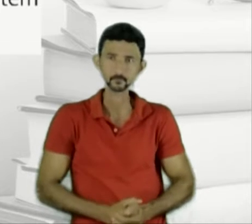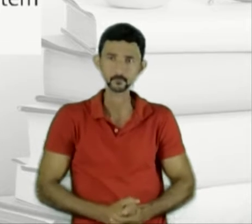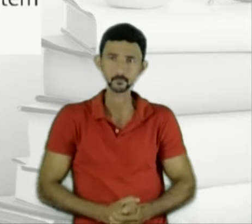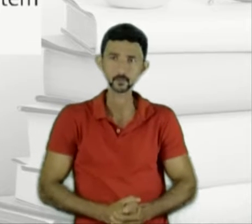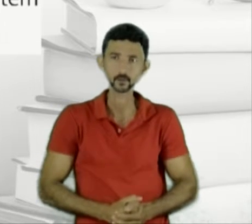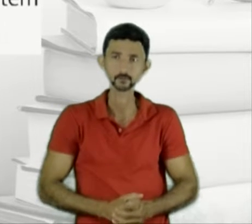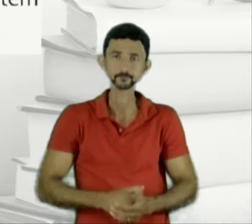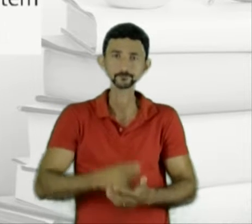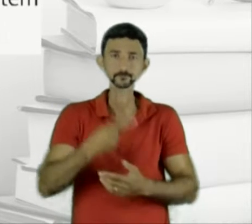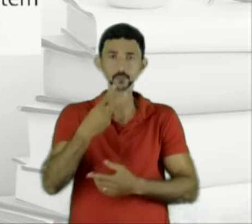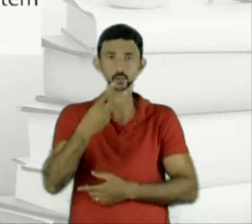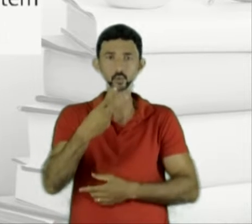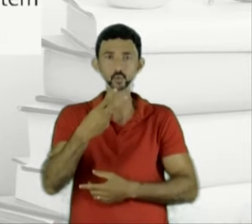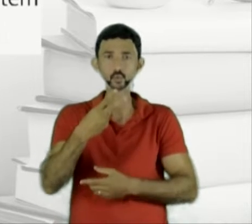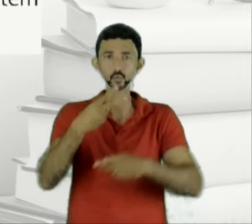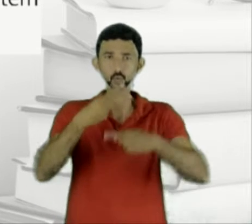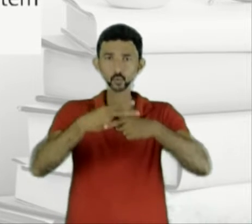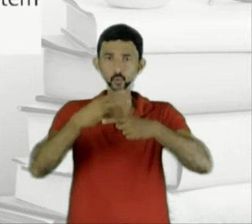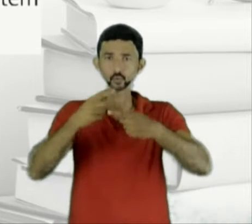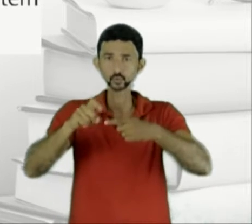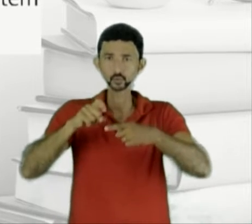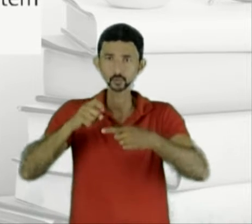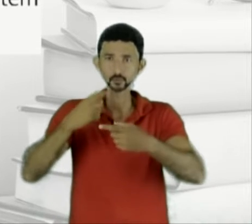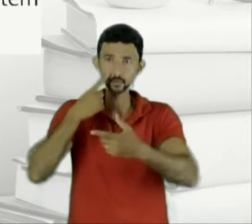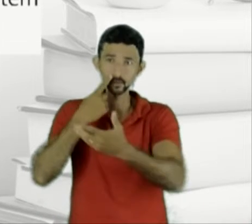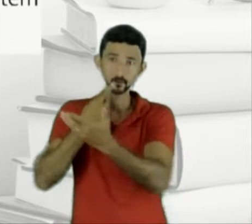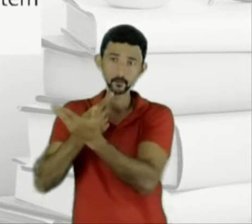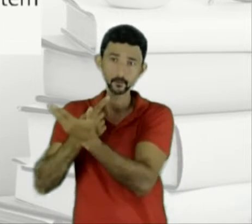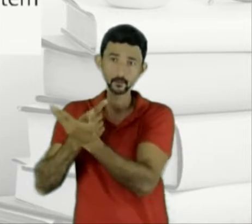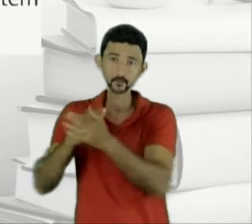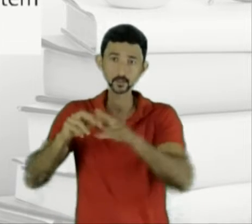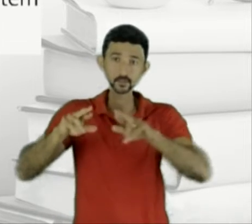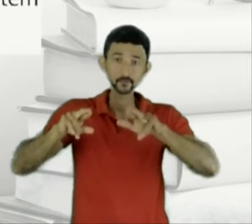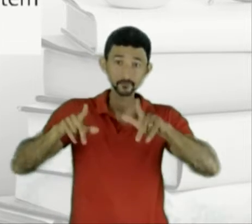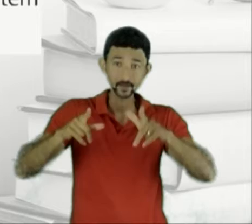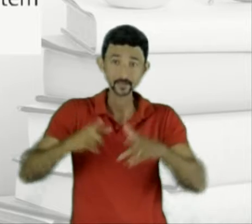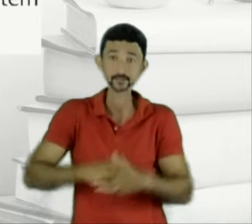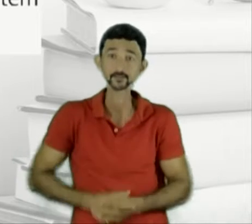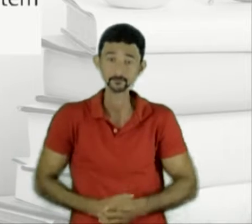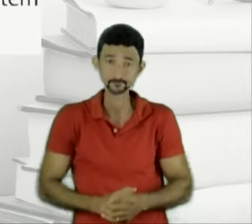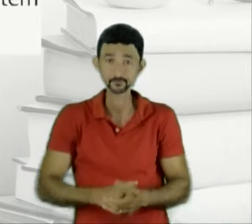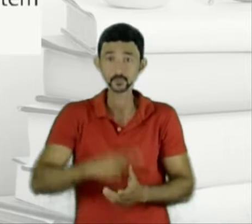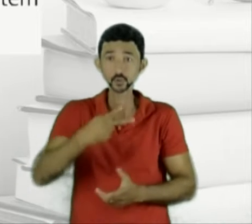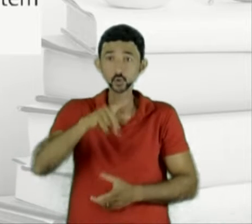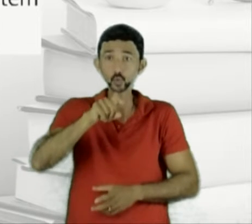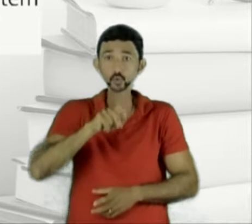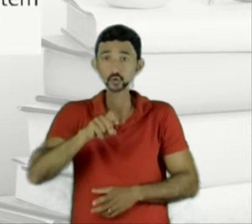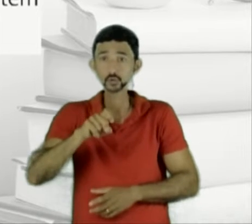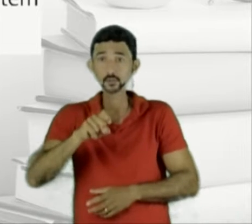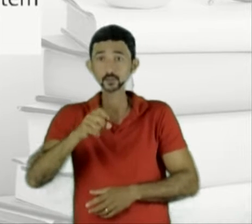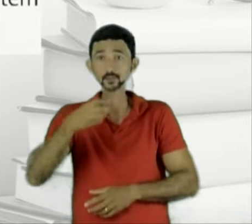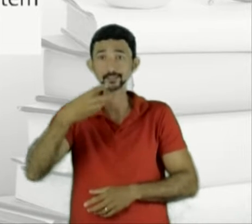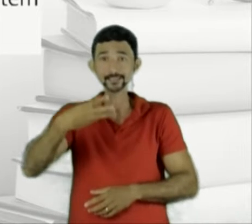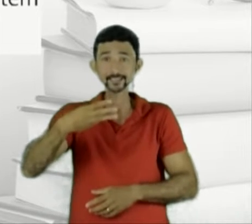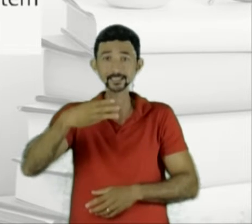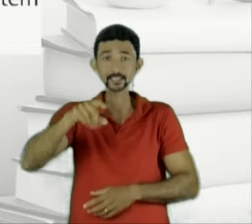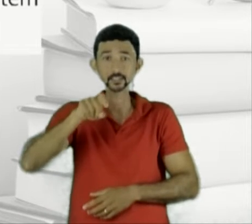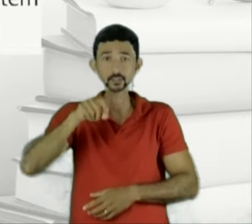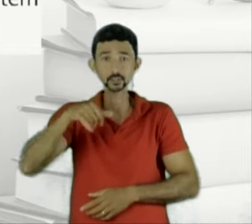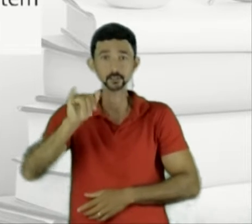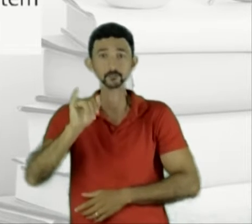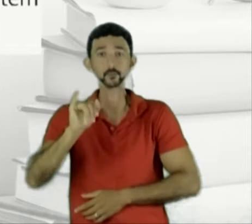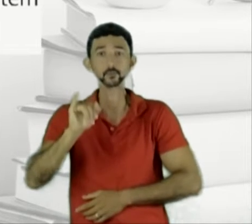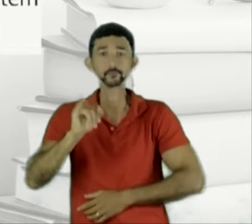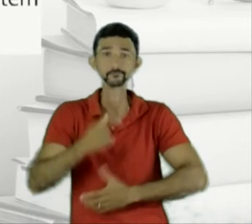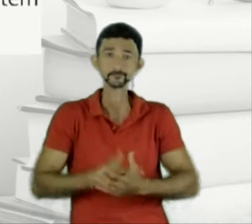3xy. Eles não são semelhantes, pois não têm a mesma parte literal. Por mais que você observe